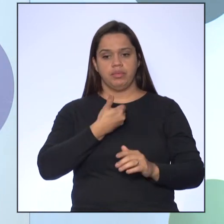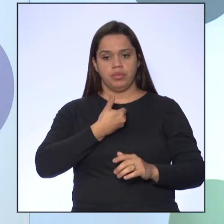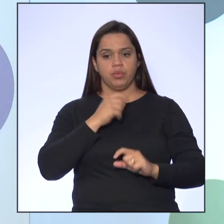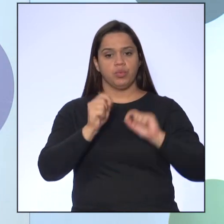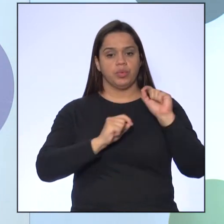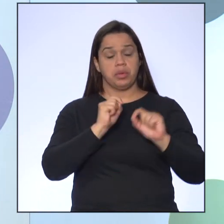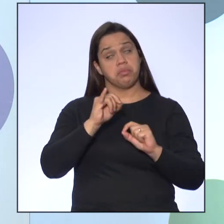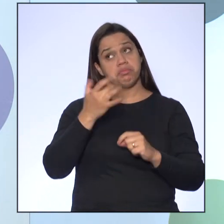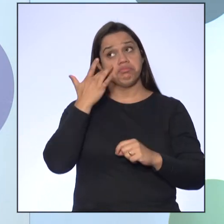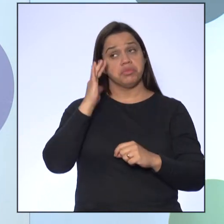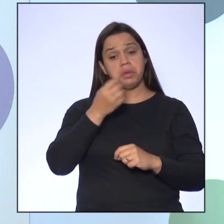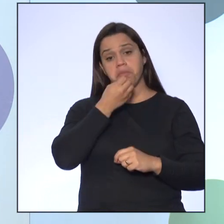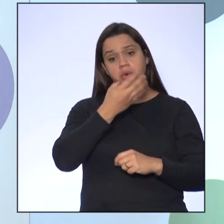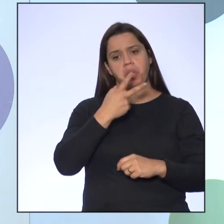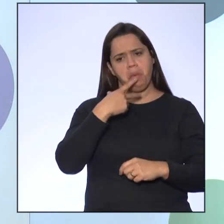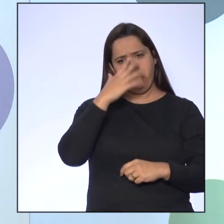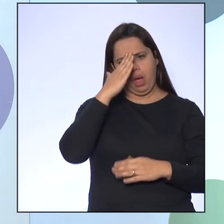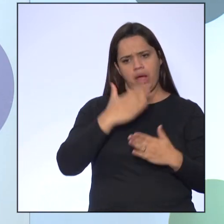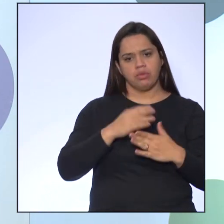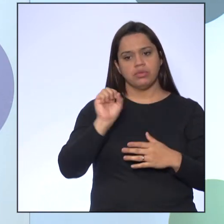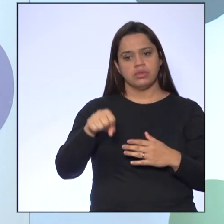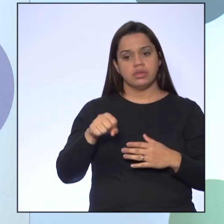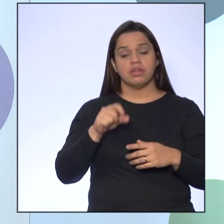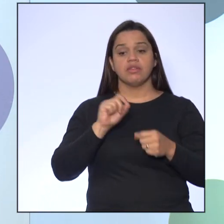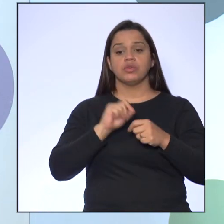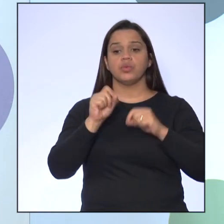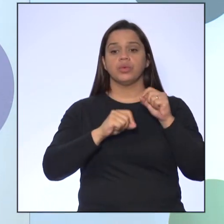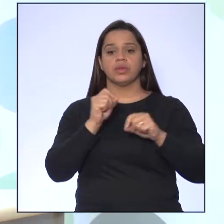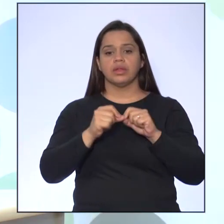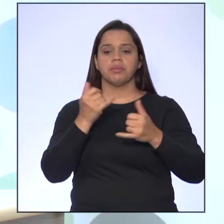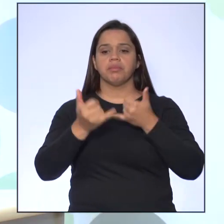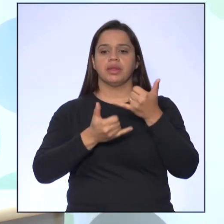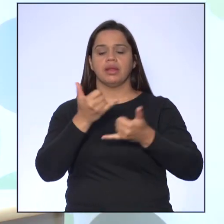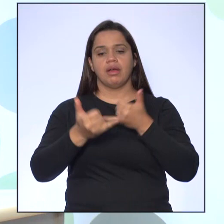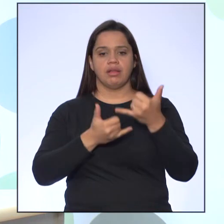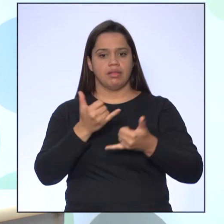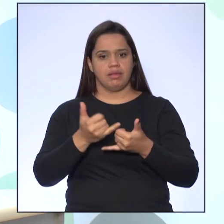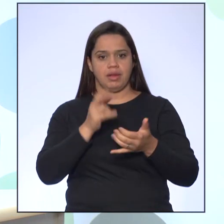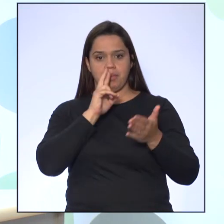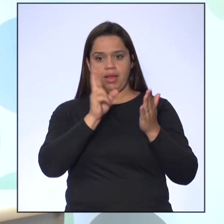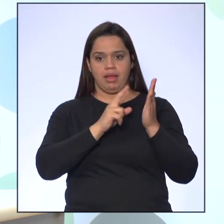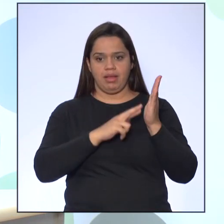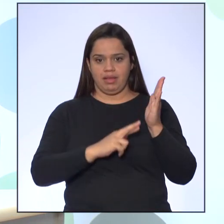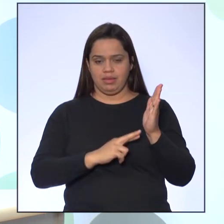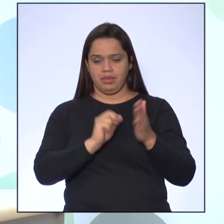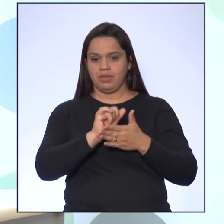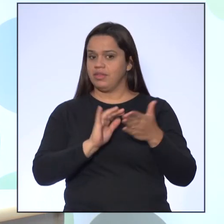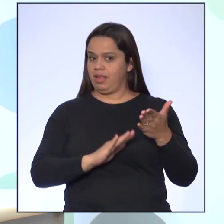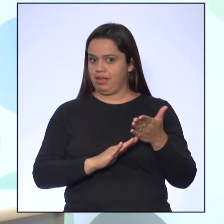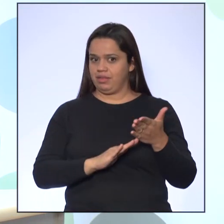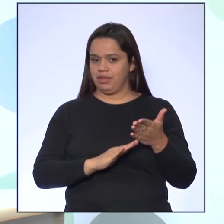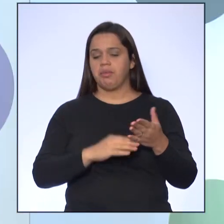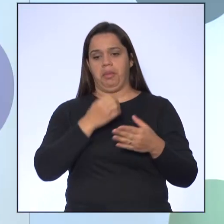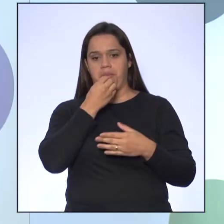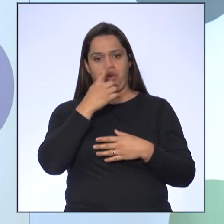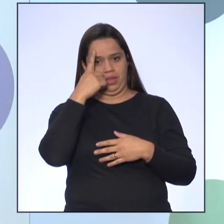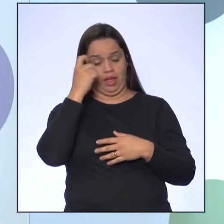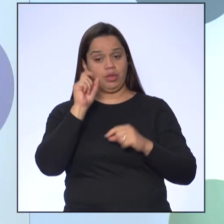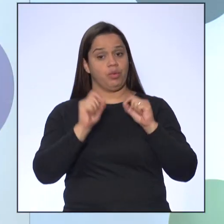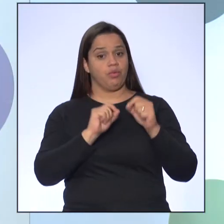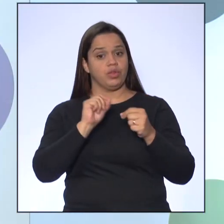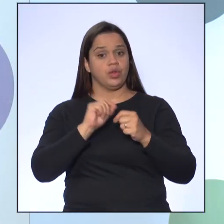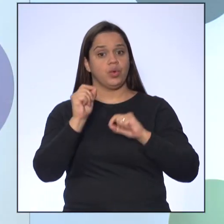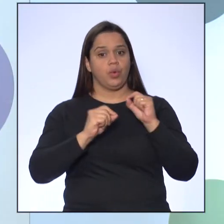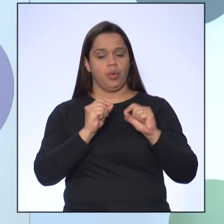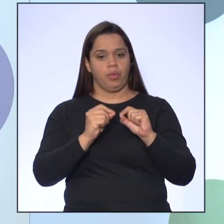que sim, a gente fazer uma simulação, uma brincadeira para Uhum. responder esse exercício. Uma boa ideia, né? Aí a gente deixa a imagem